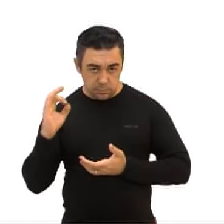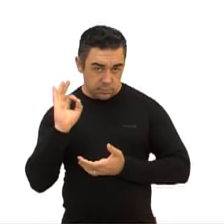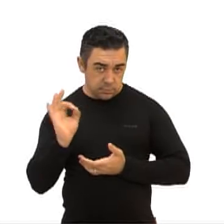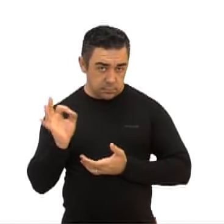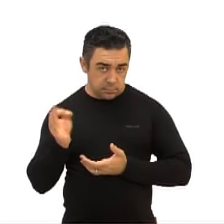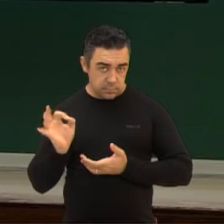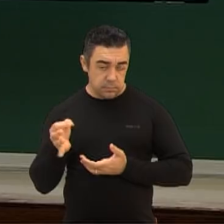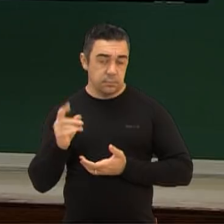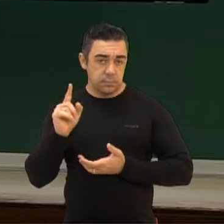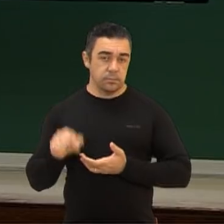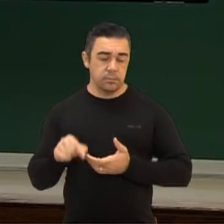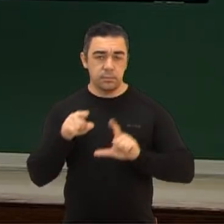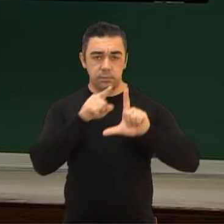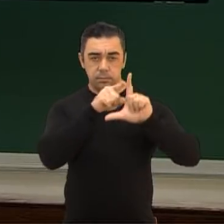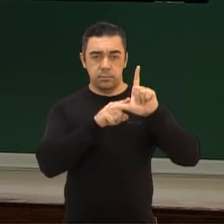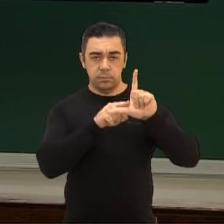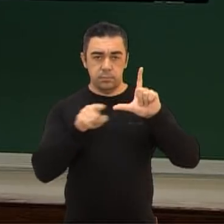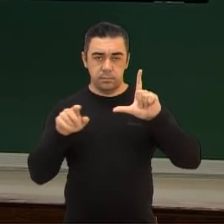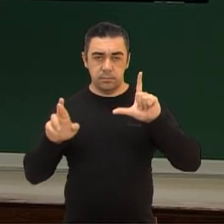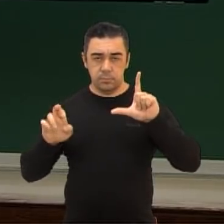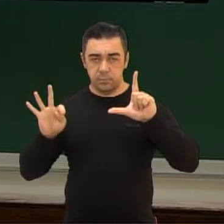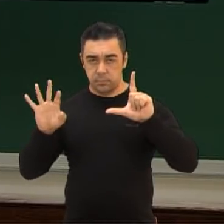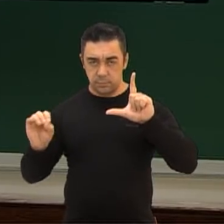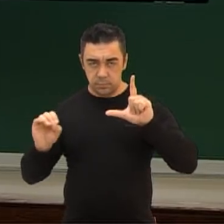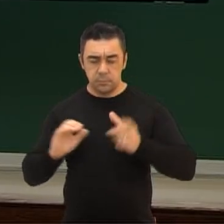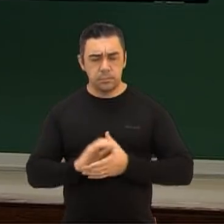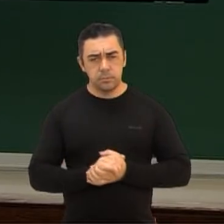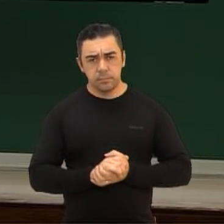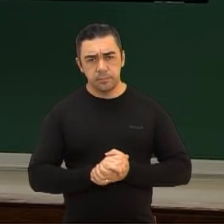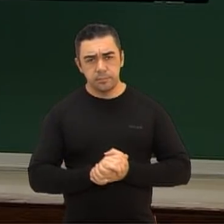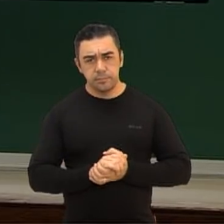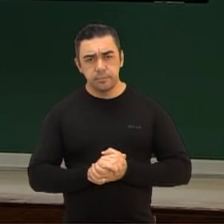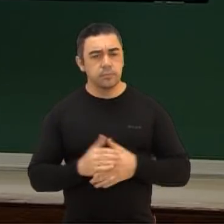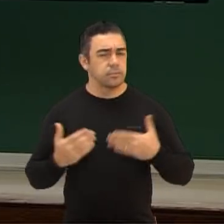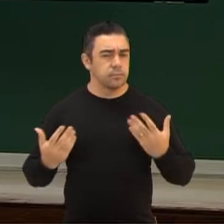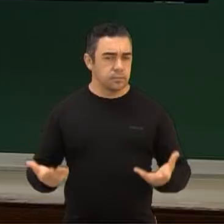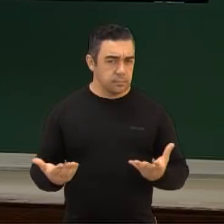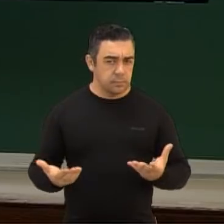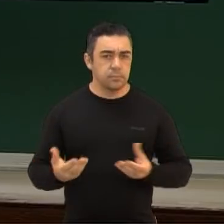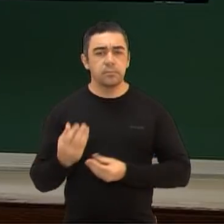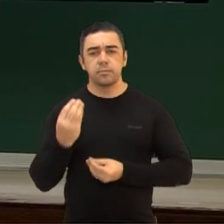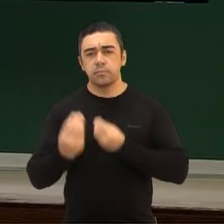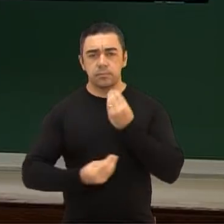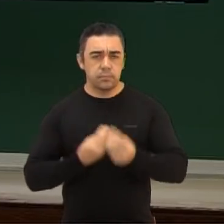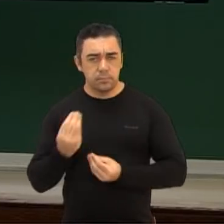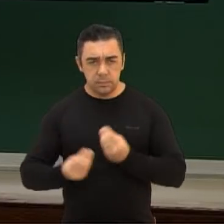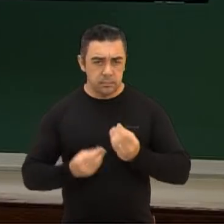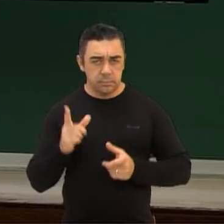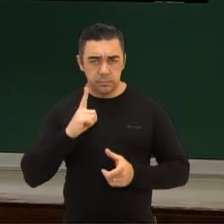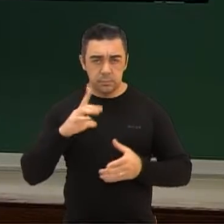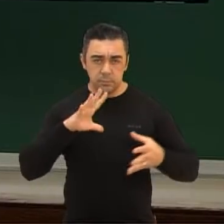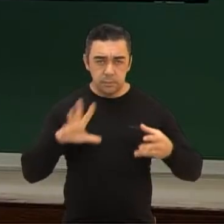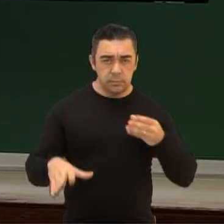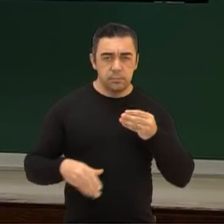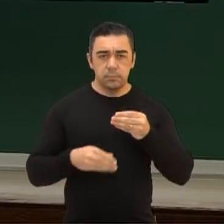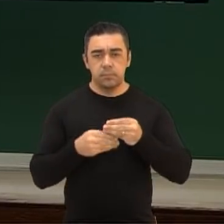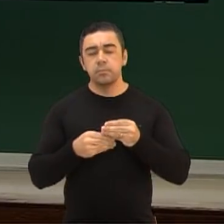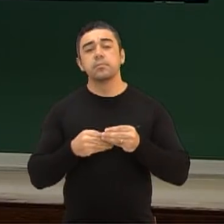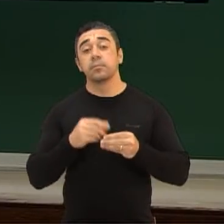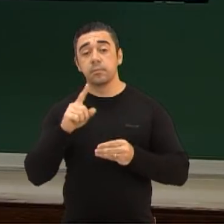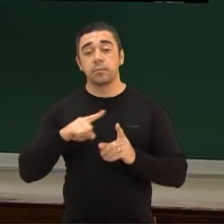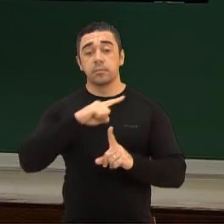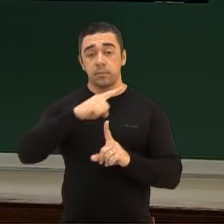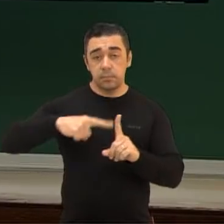90 graus, que é um ângulo reto. Vamos aplicar o princípio aditivo das